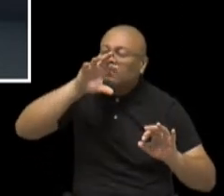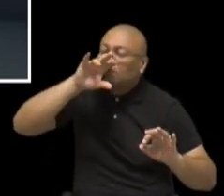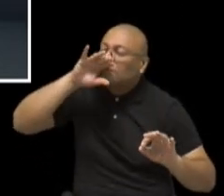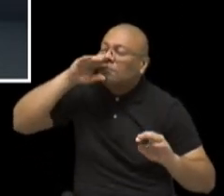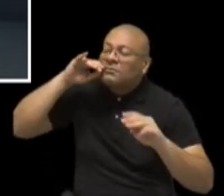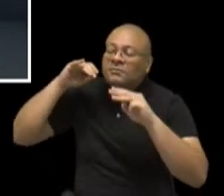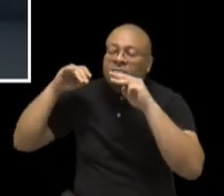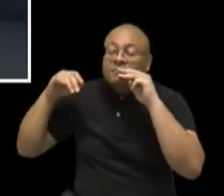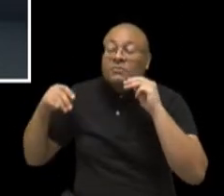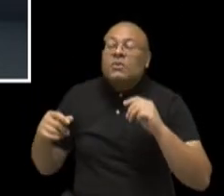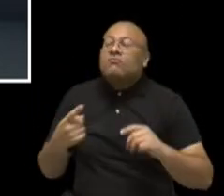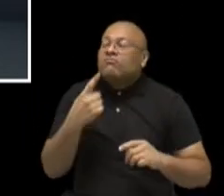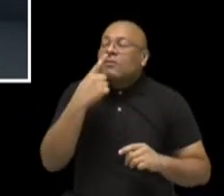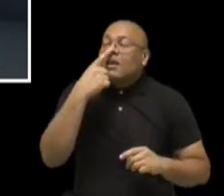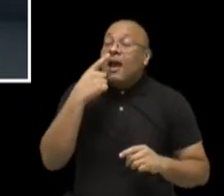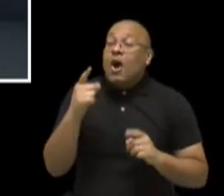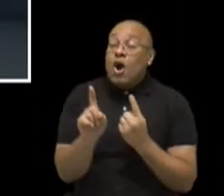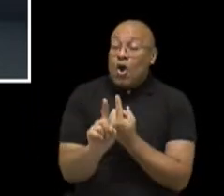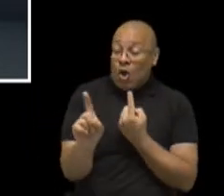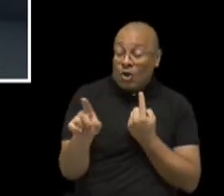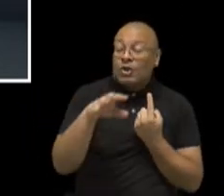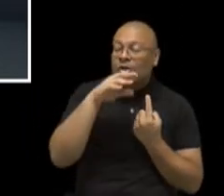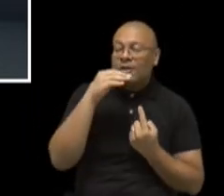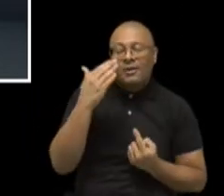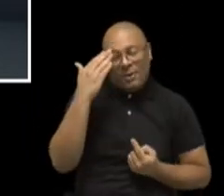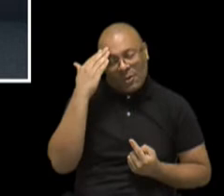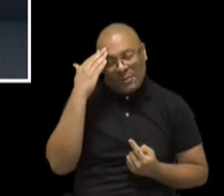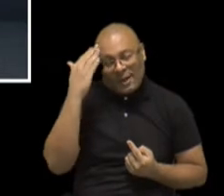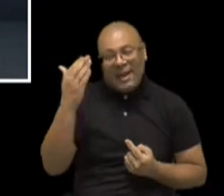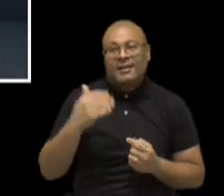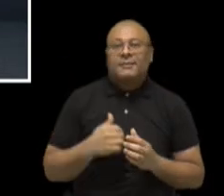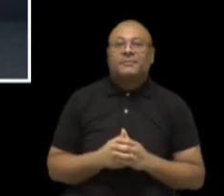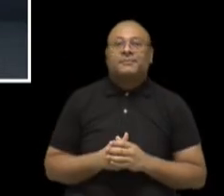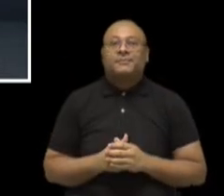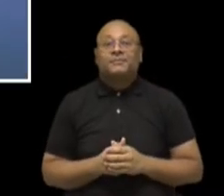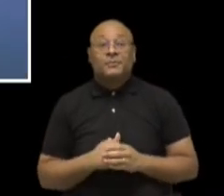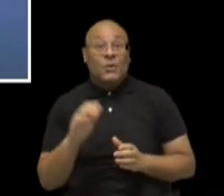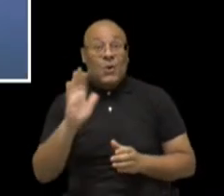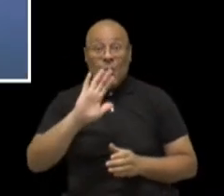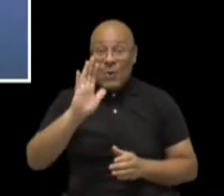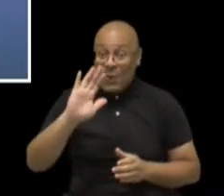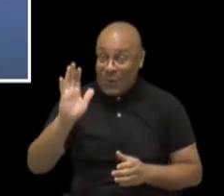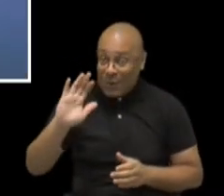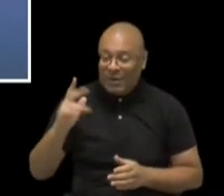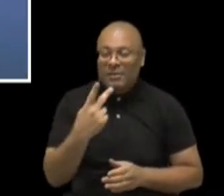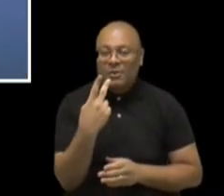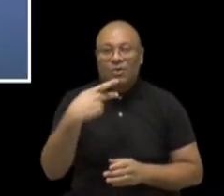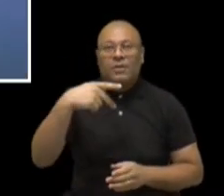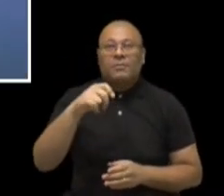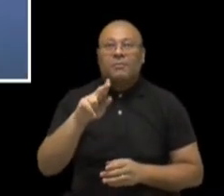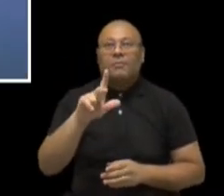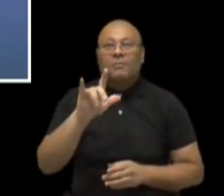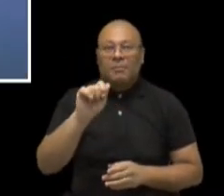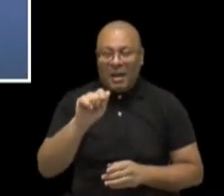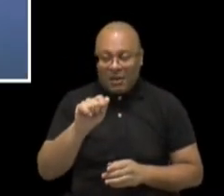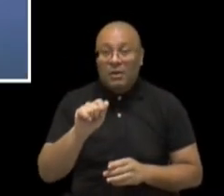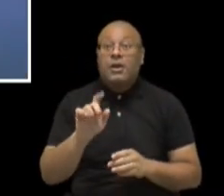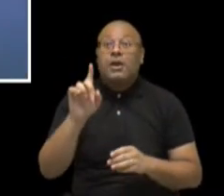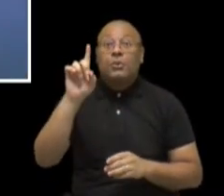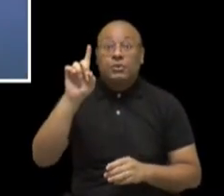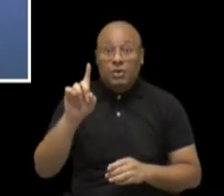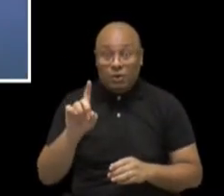eu tô sentindo, gente, daqui, tá? Obrigada, beijo. Carol, um beijo. Oi, gente, tudo bem? Eu sou a Paula Merlo, diretora de conteúdo da